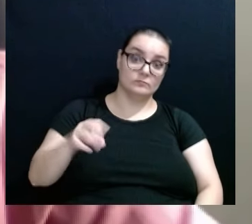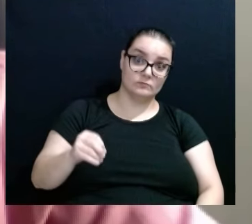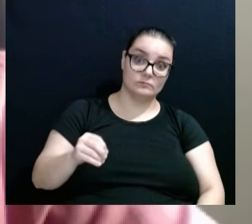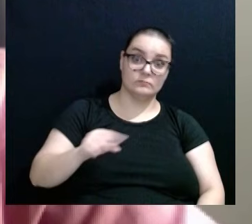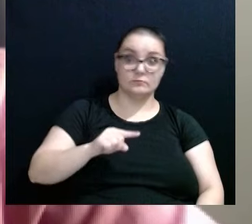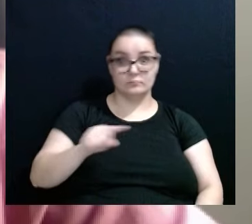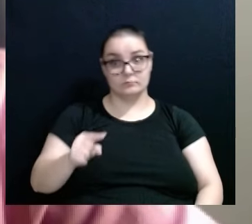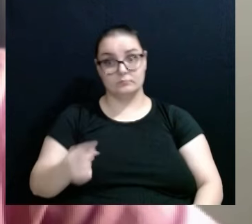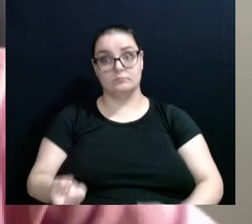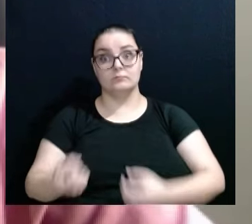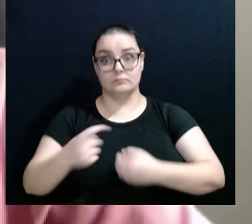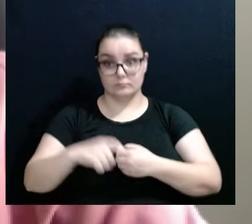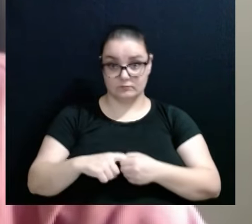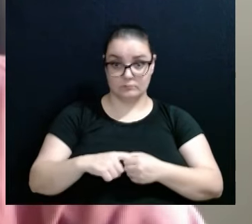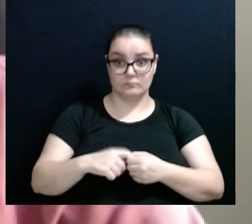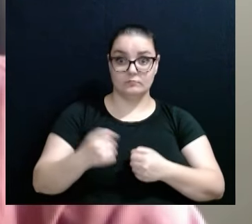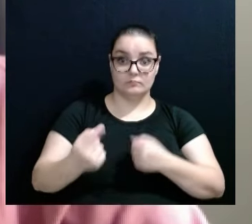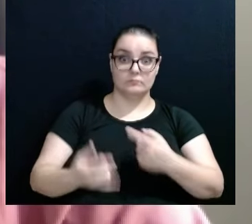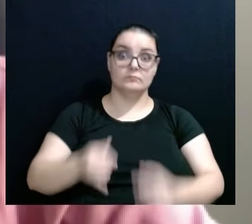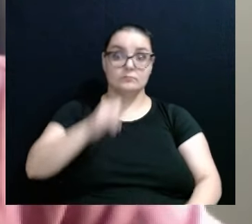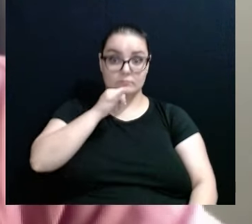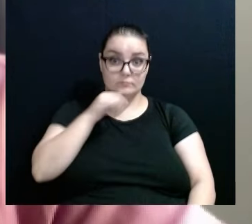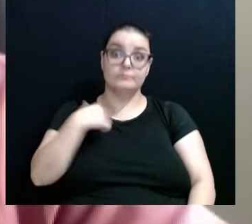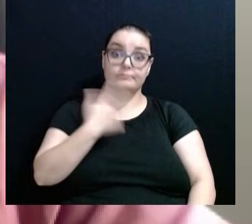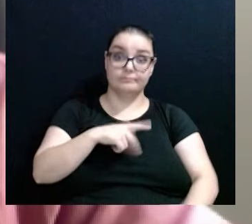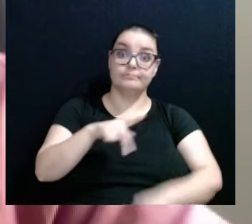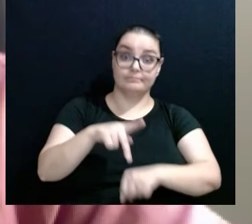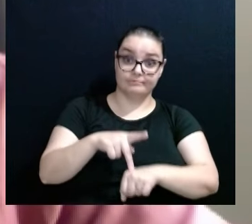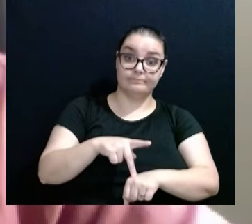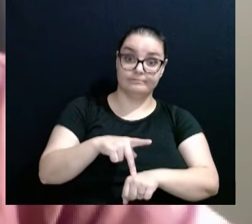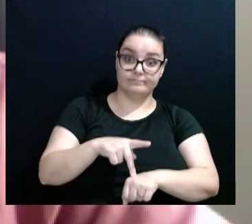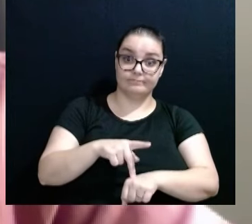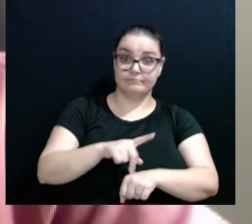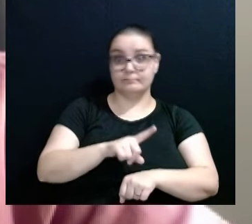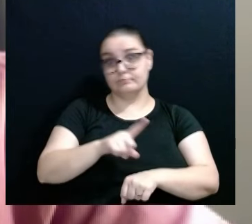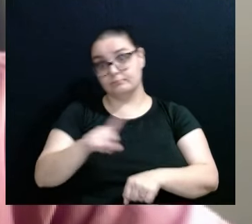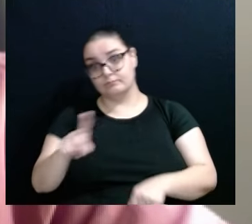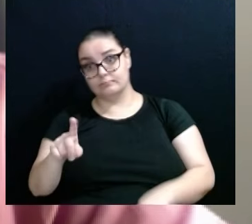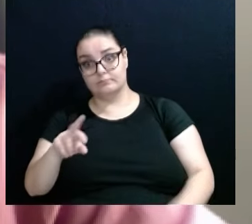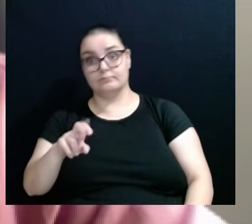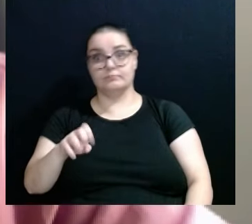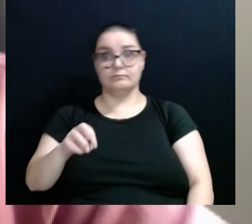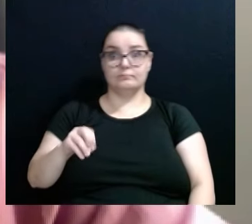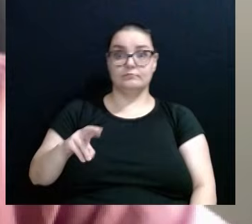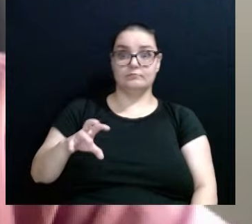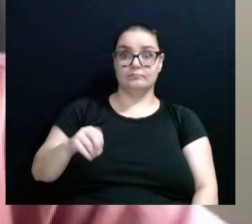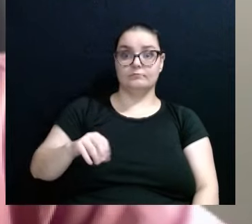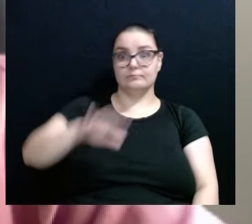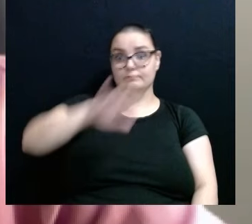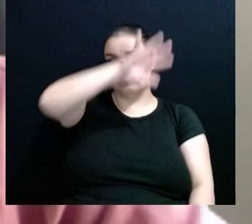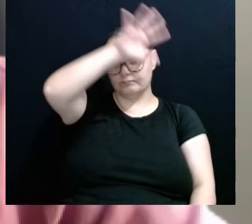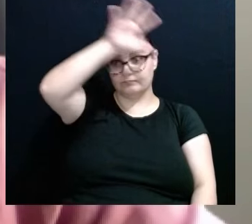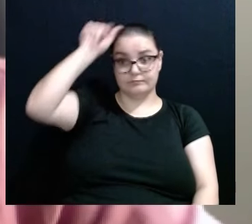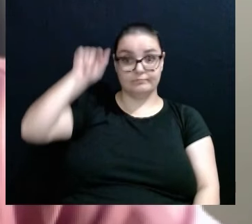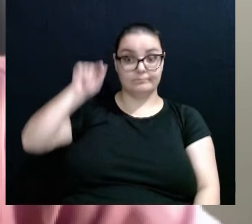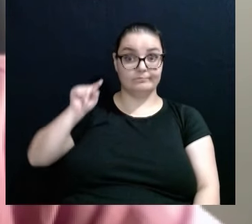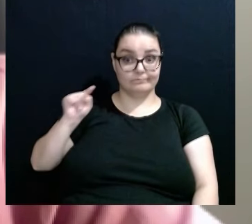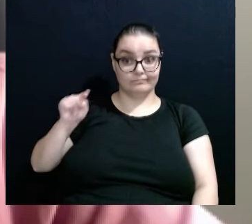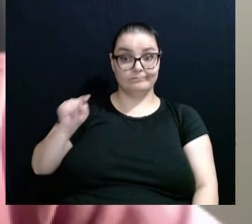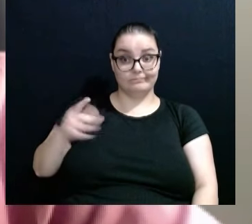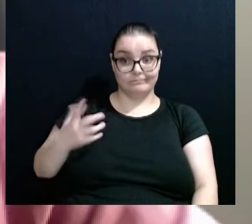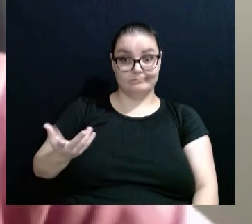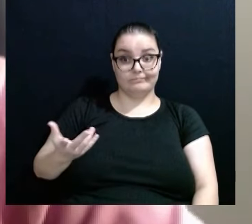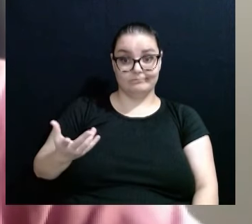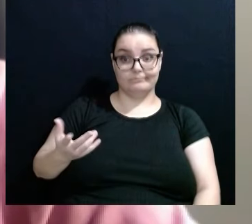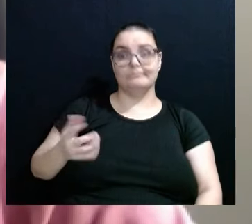não retorno do sistema climático. Um deles, por exemplo, está aqui no nosso país, que é o ponto de não retorno da